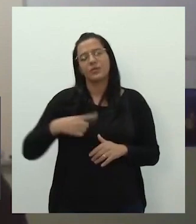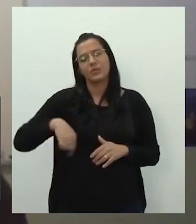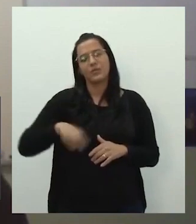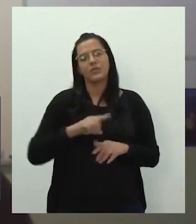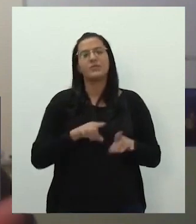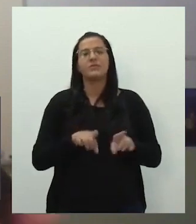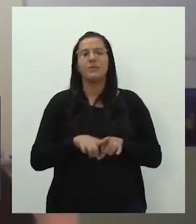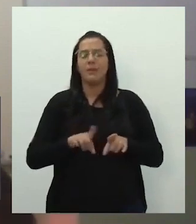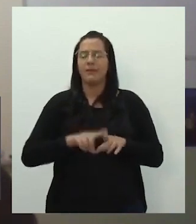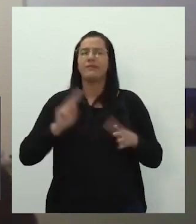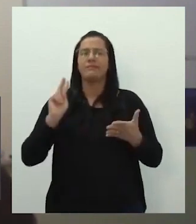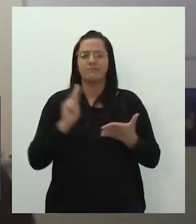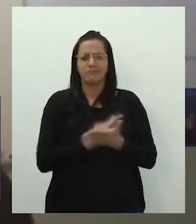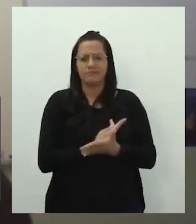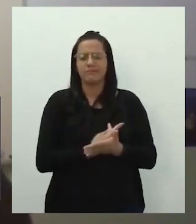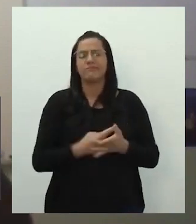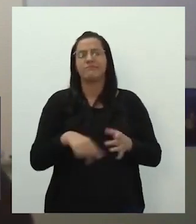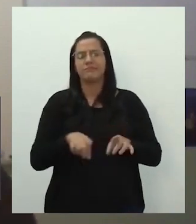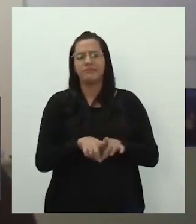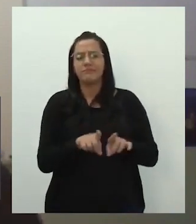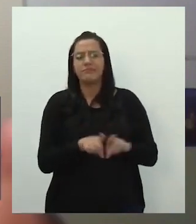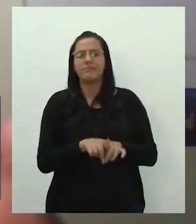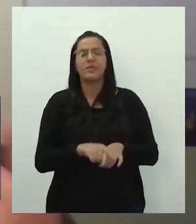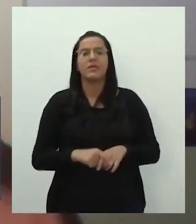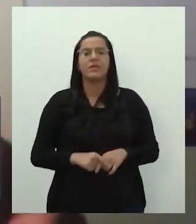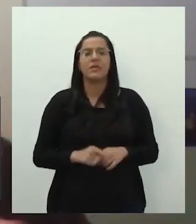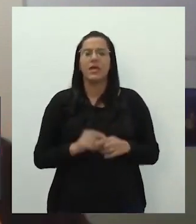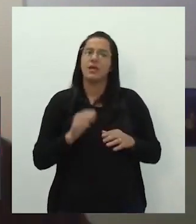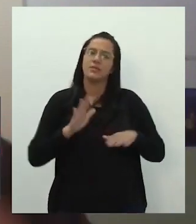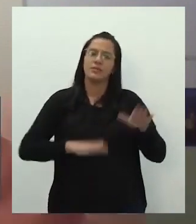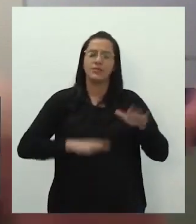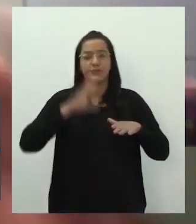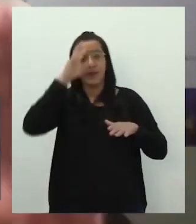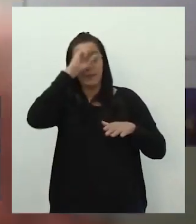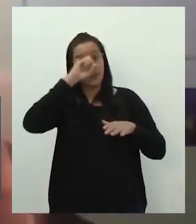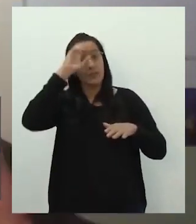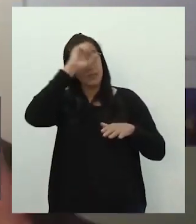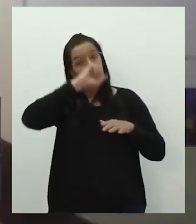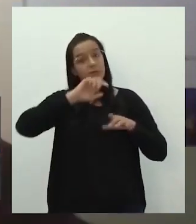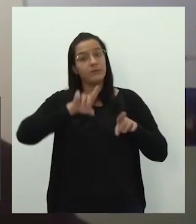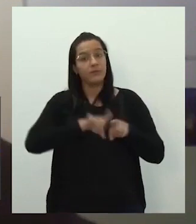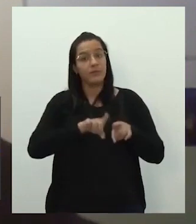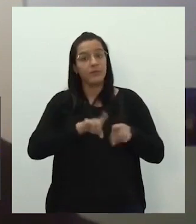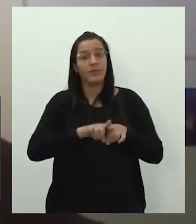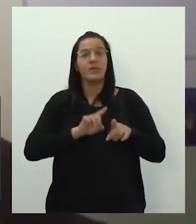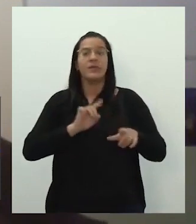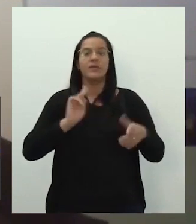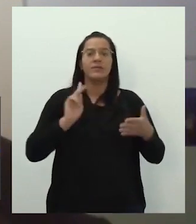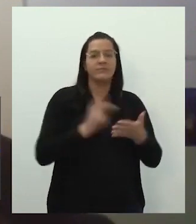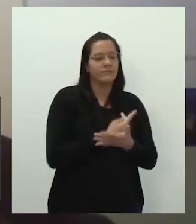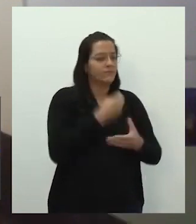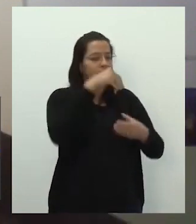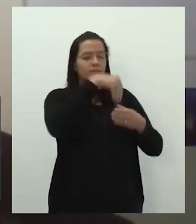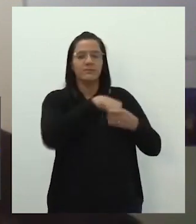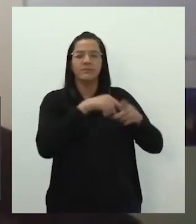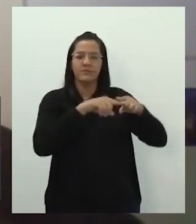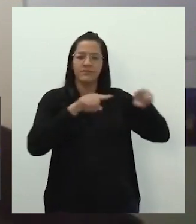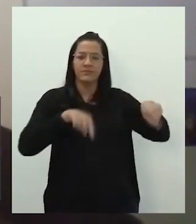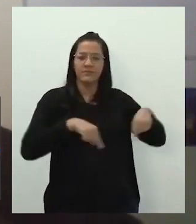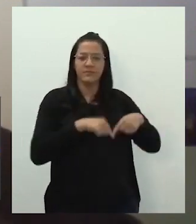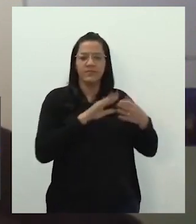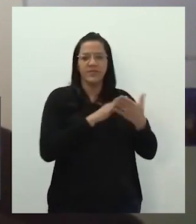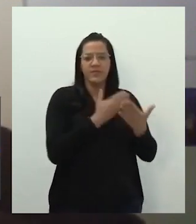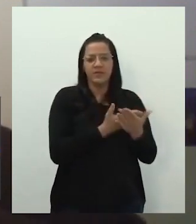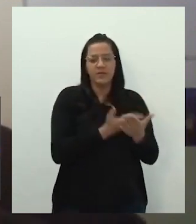ter erro, né? A gente tem que ficar um pouco mais tranquilo com isso, de talvez algum equívoco. Não tem aquele time ali da sala de aula, né? Que você citou talvez uma